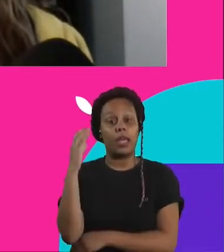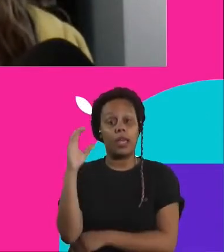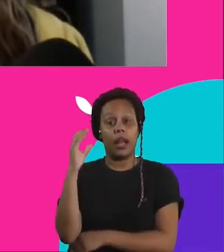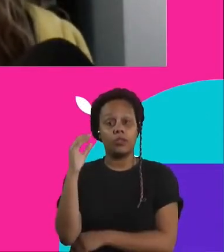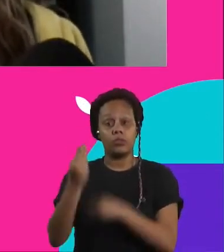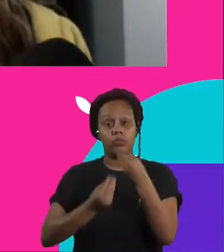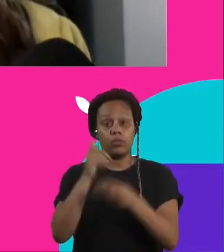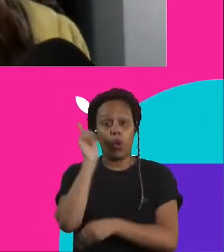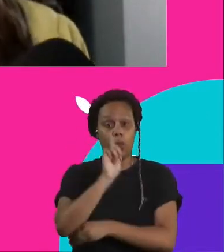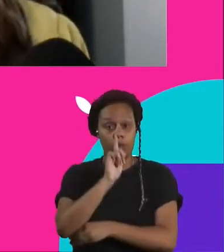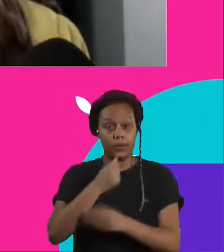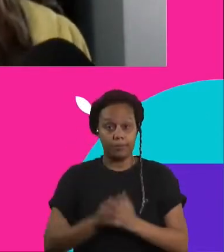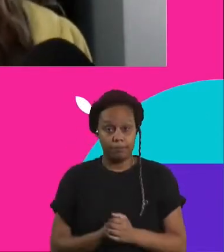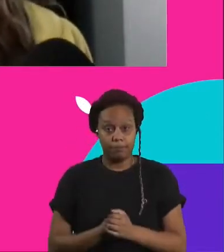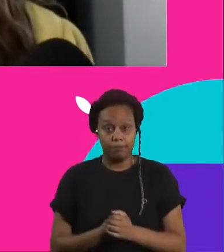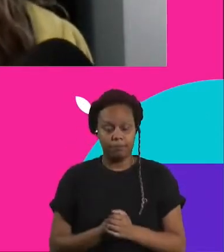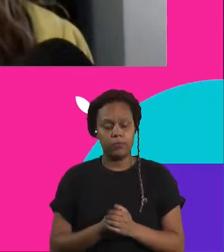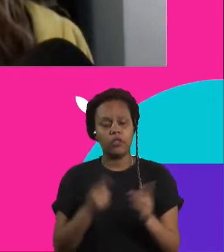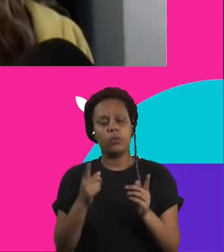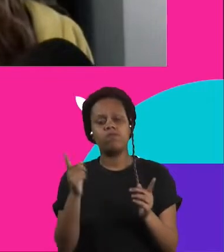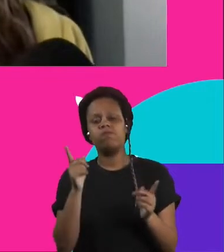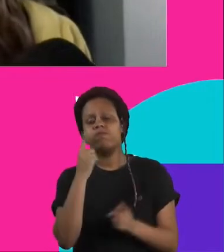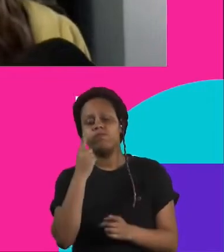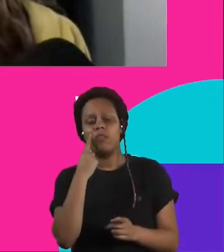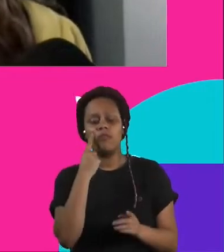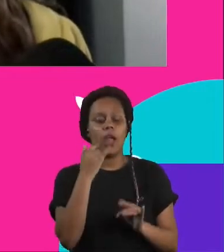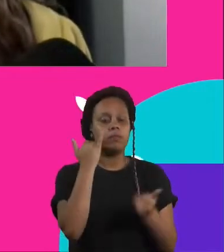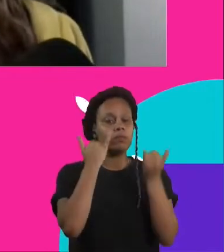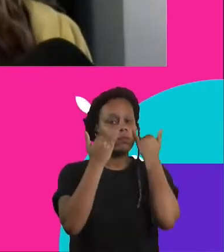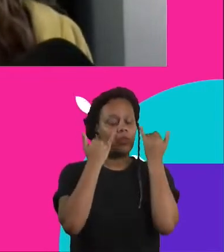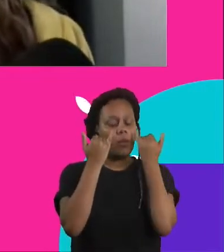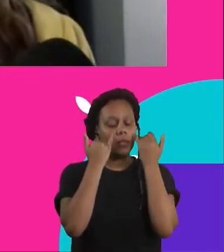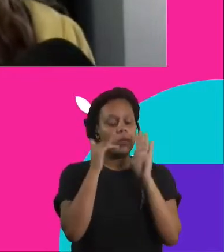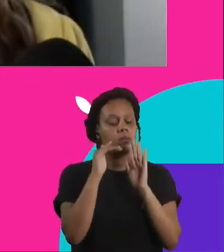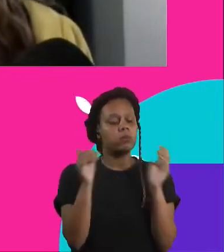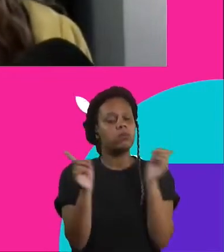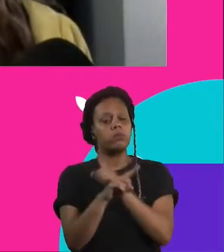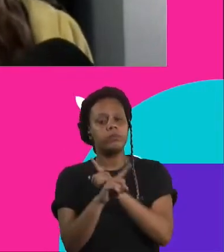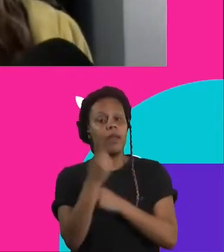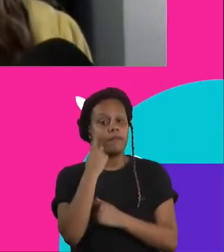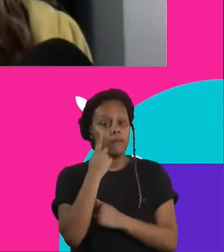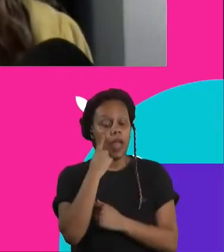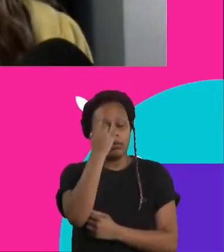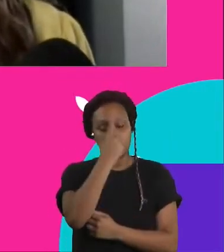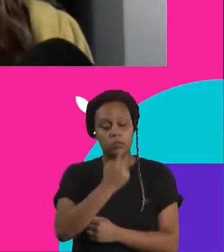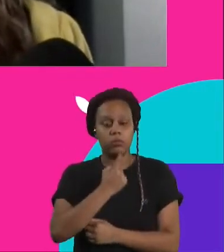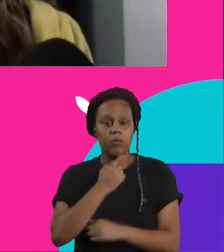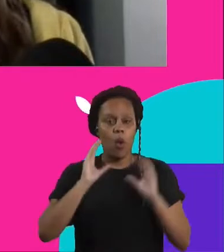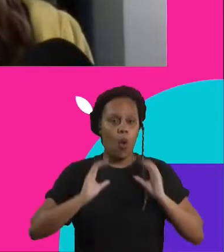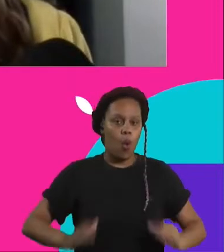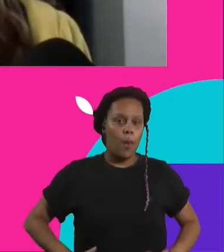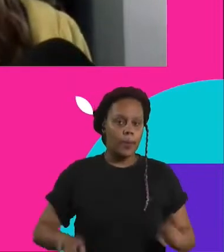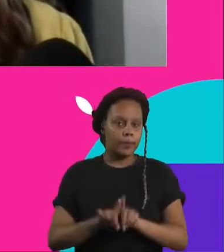determinada pessoa, a partir do cruzamento de informações, ela vai usar um padrão de um comportamento esperado de